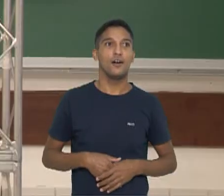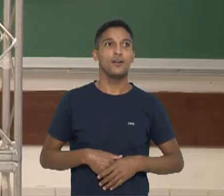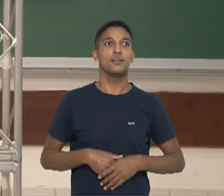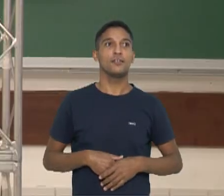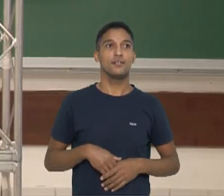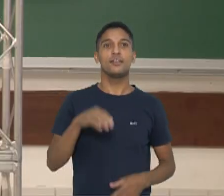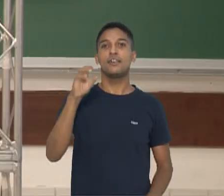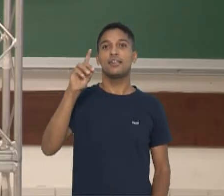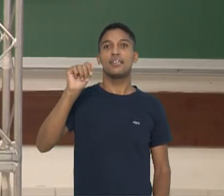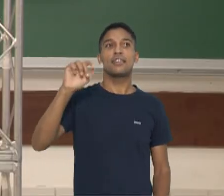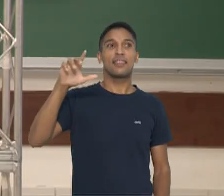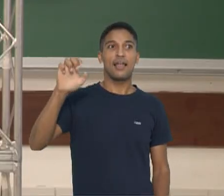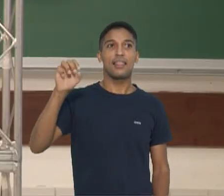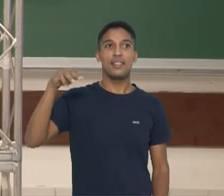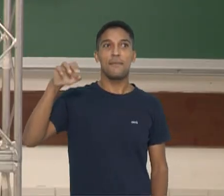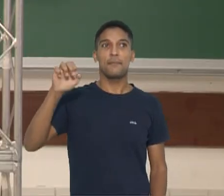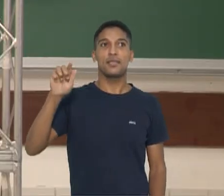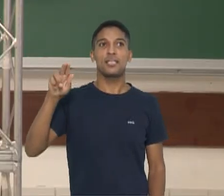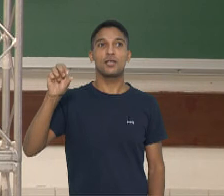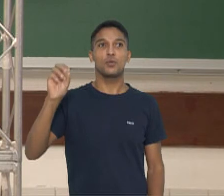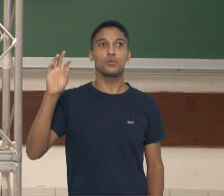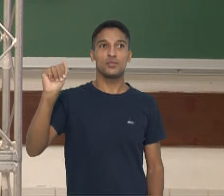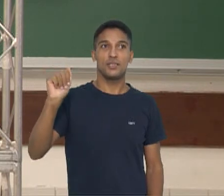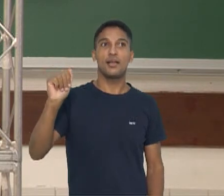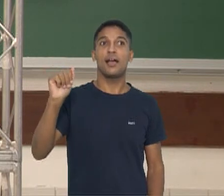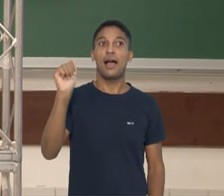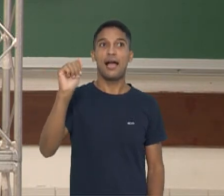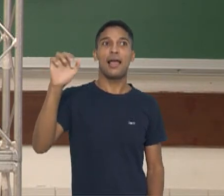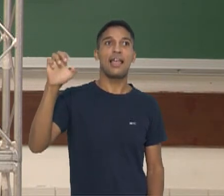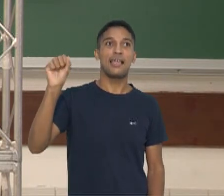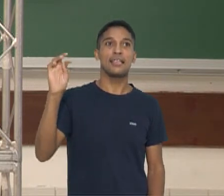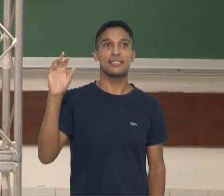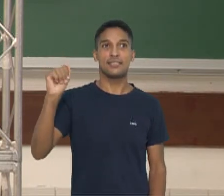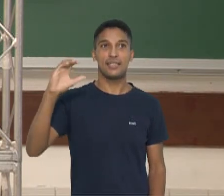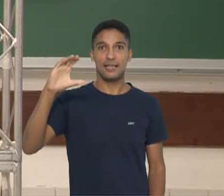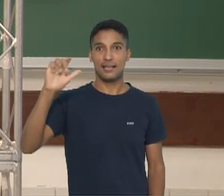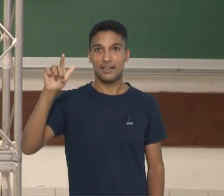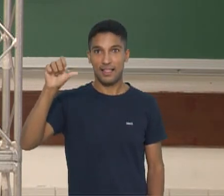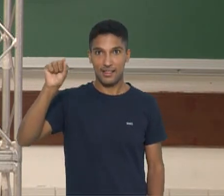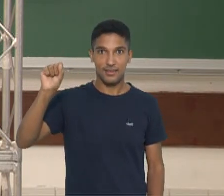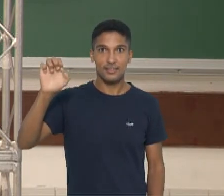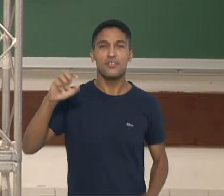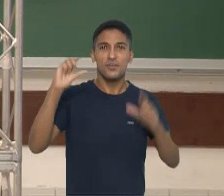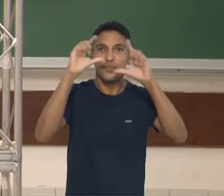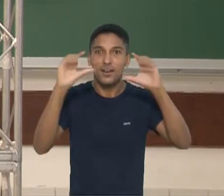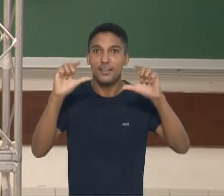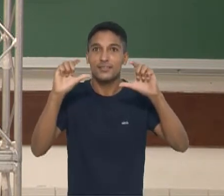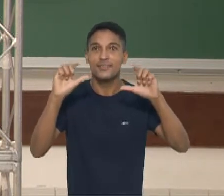compártela com tus amigos. Então, assim me despido. Hasta la próxima classe.